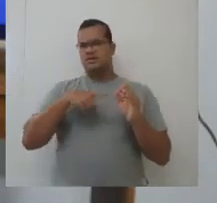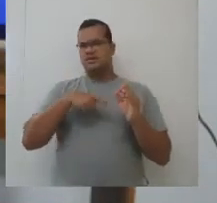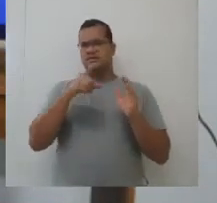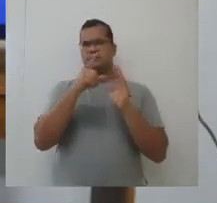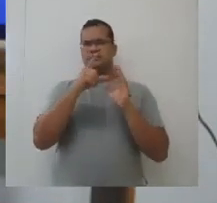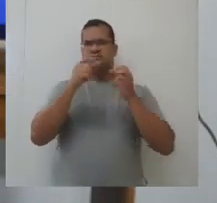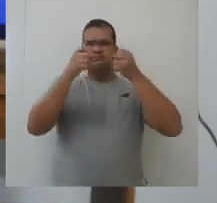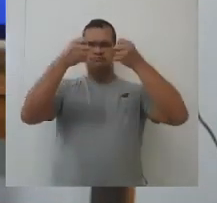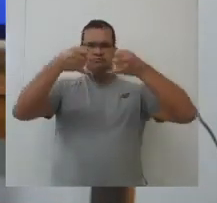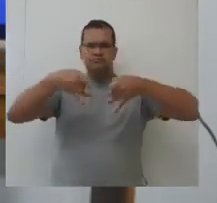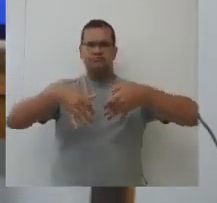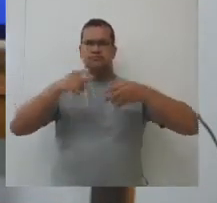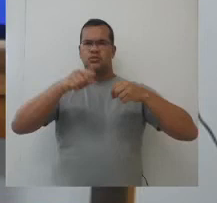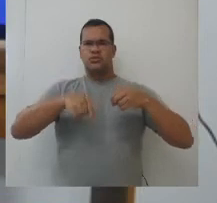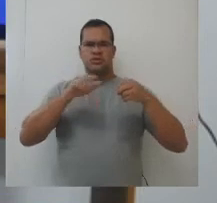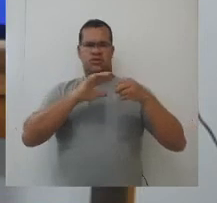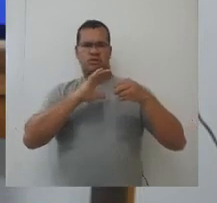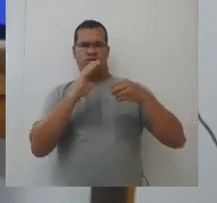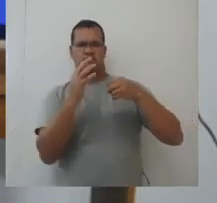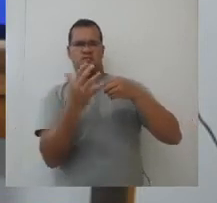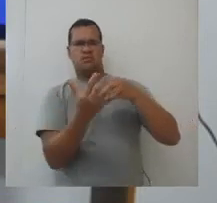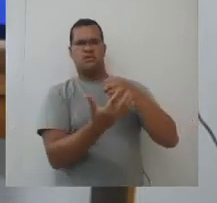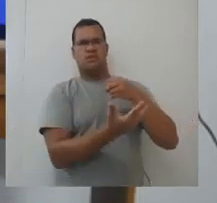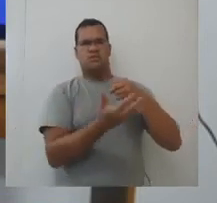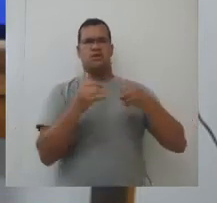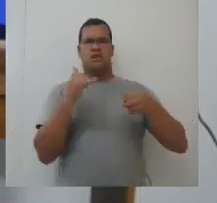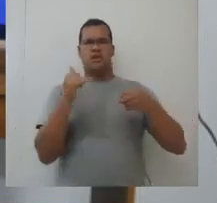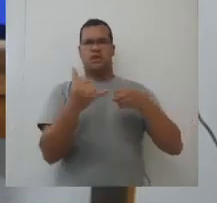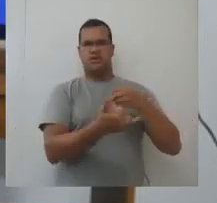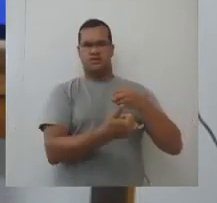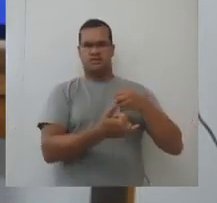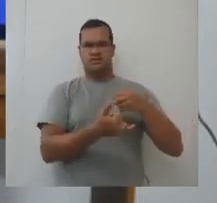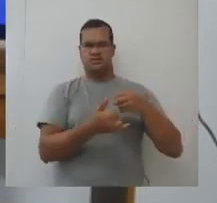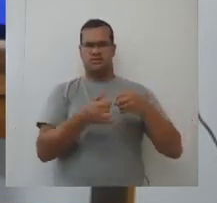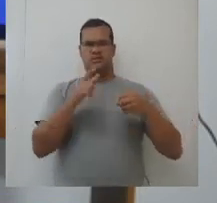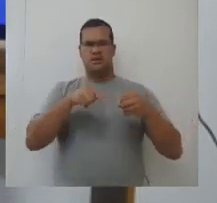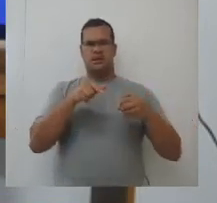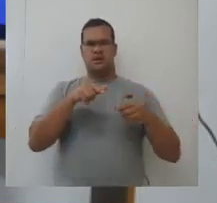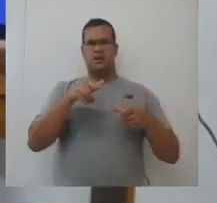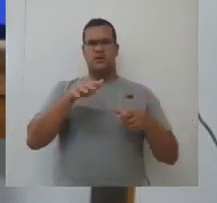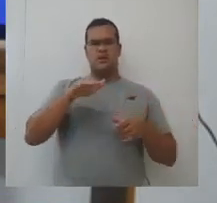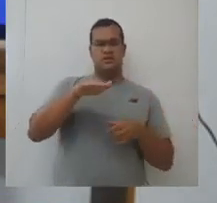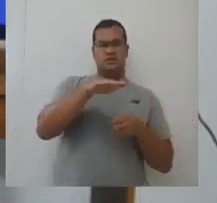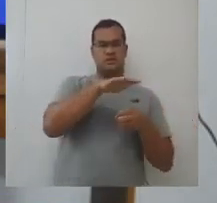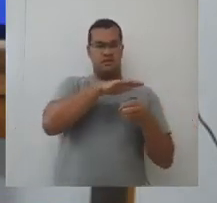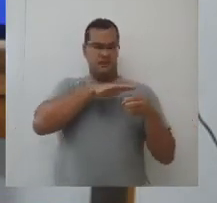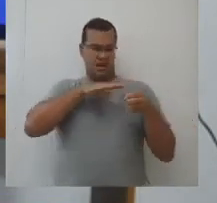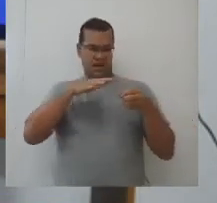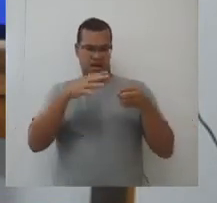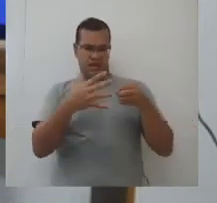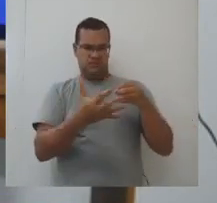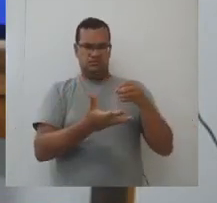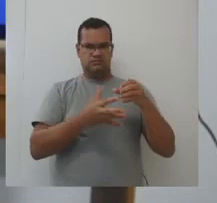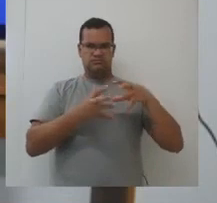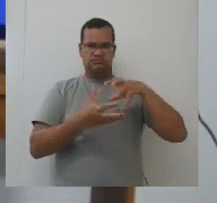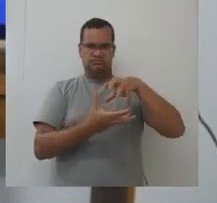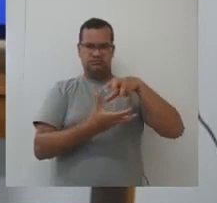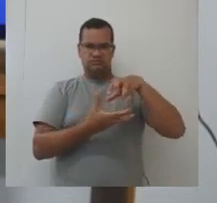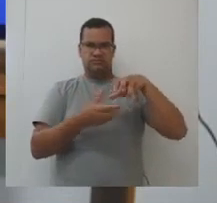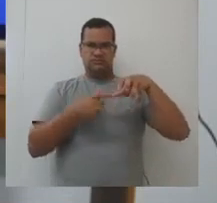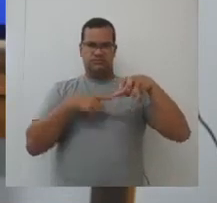que é campo elétrico, que se chama espaço ao redor de corpos